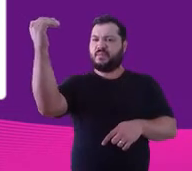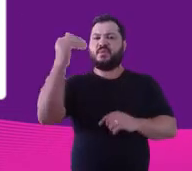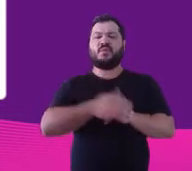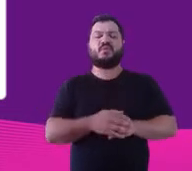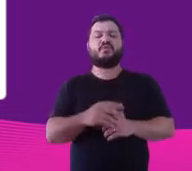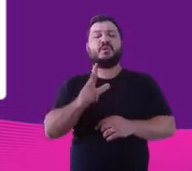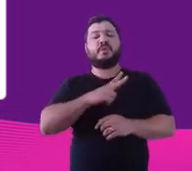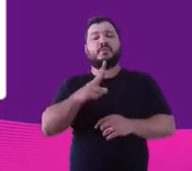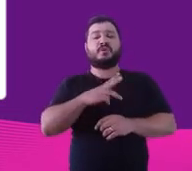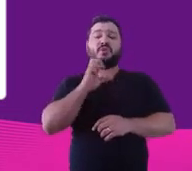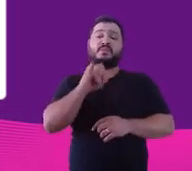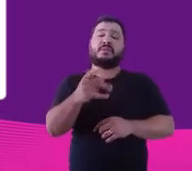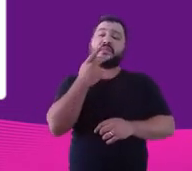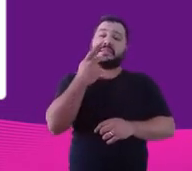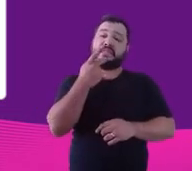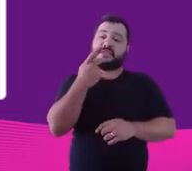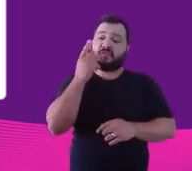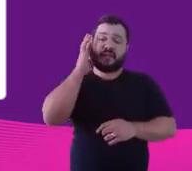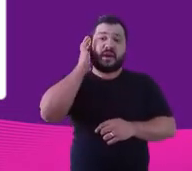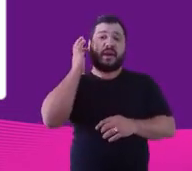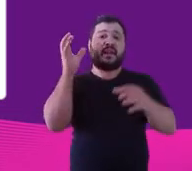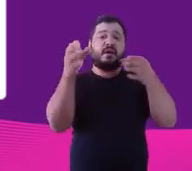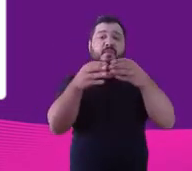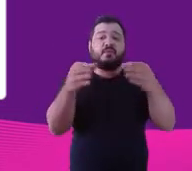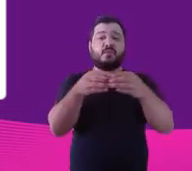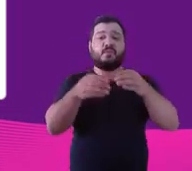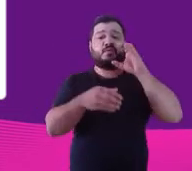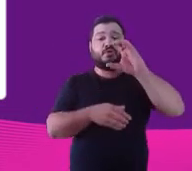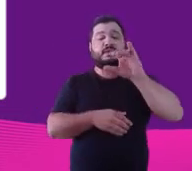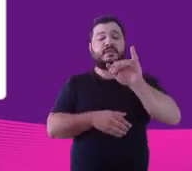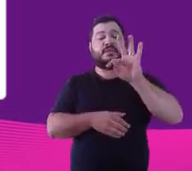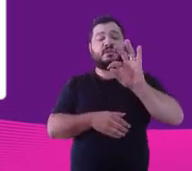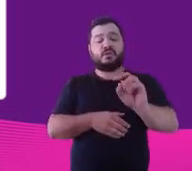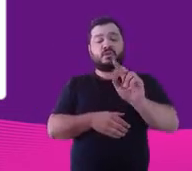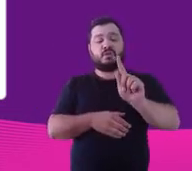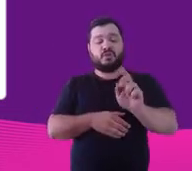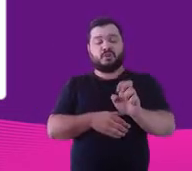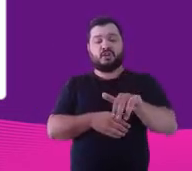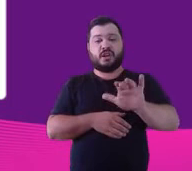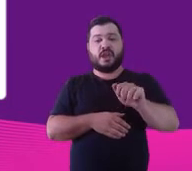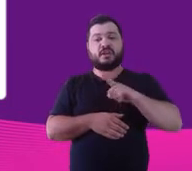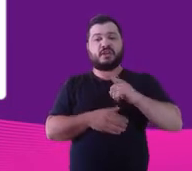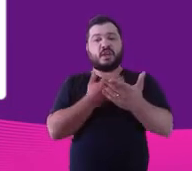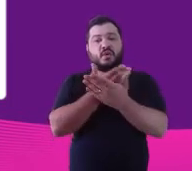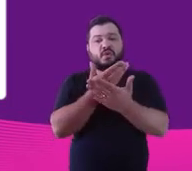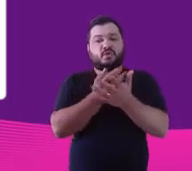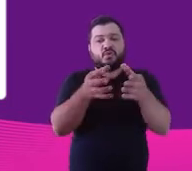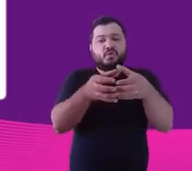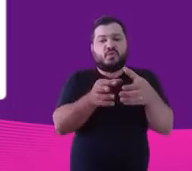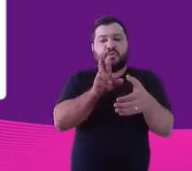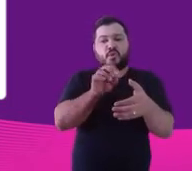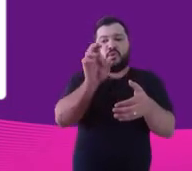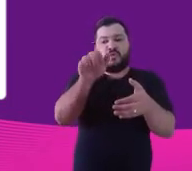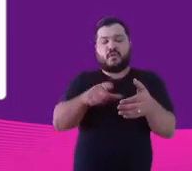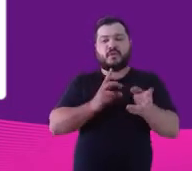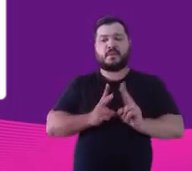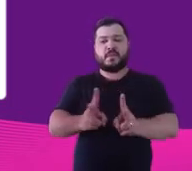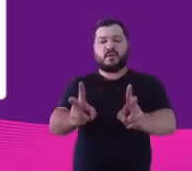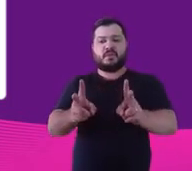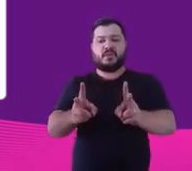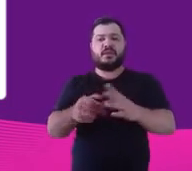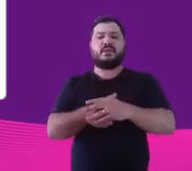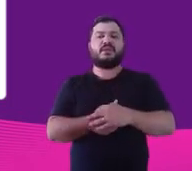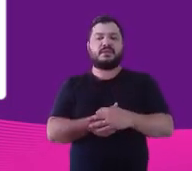particularmente quando se fala é para o grupo de citogenética de alto risco a gente tinha eu estudo do grupo bom com manutenção e